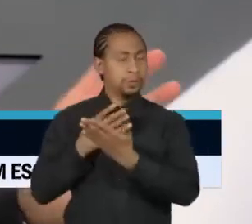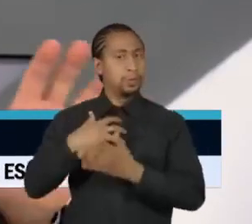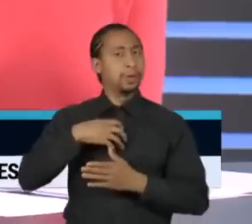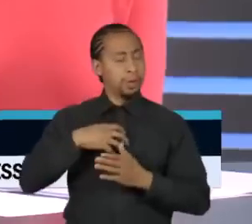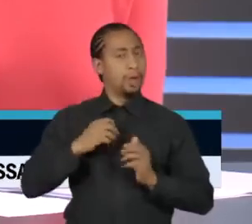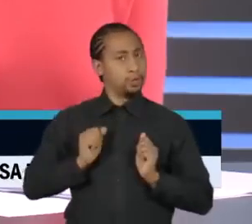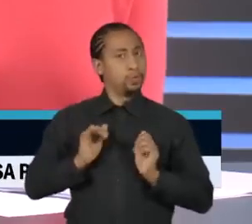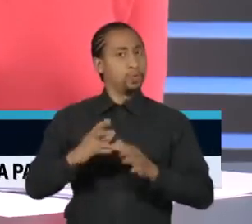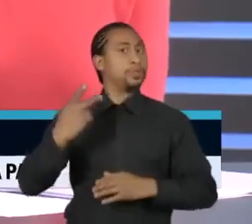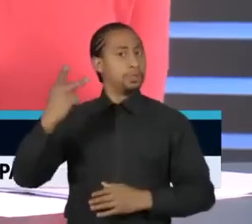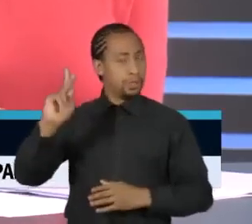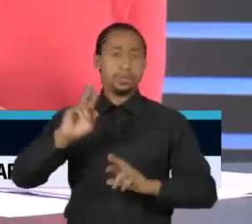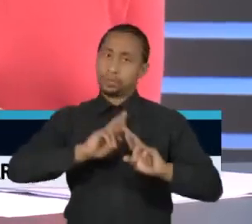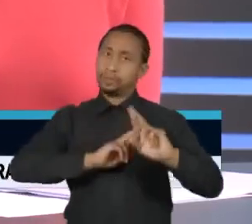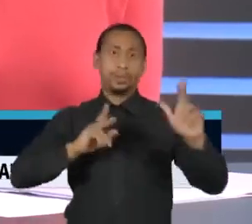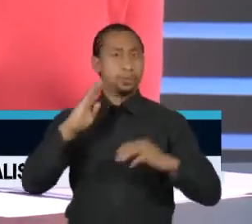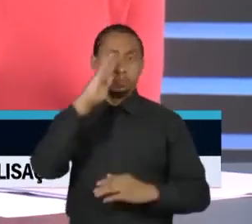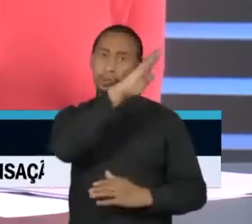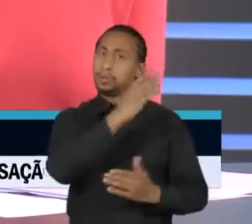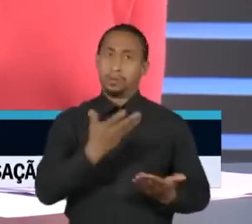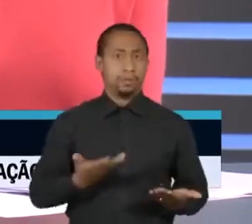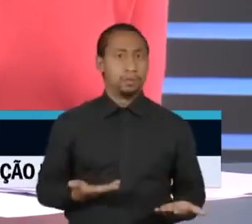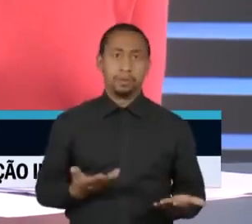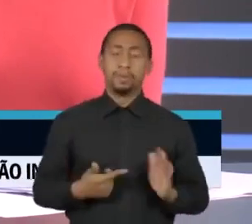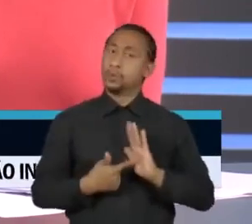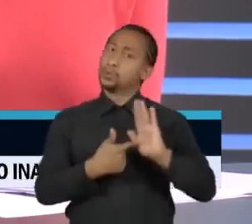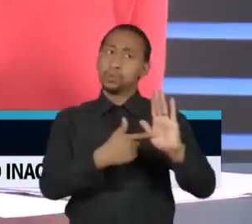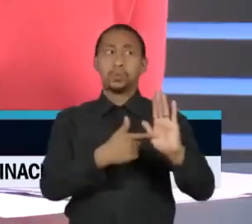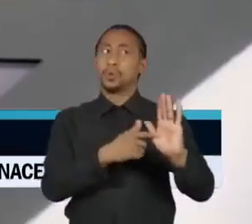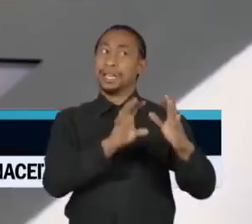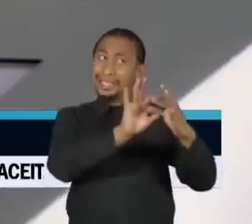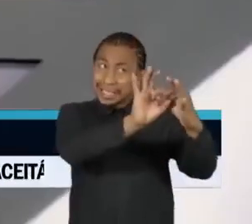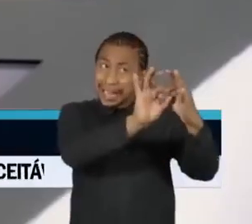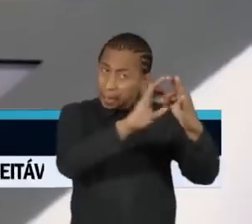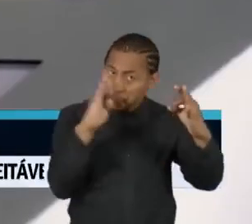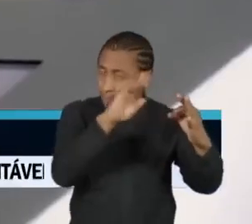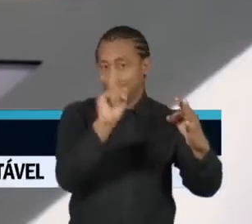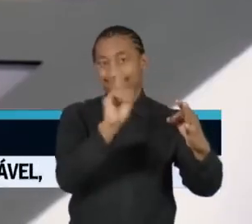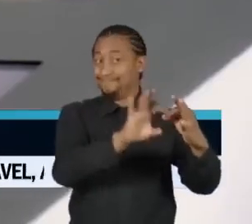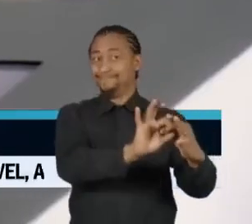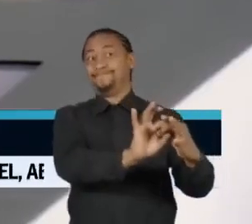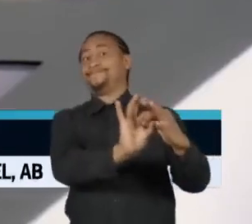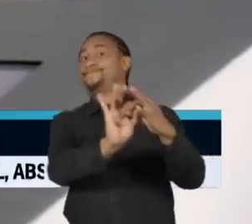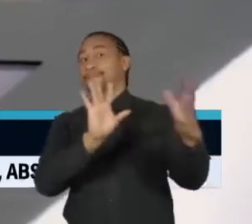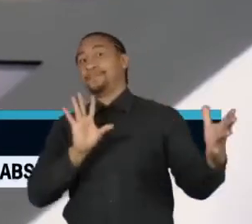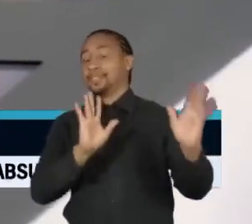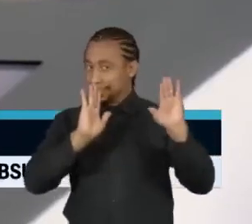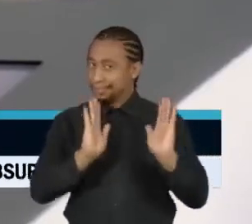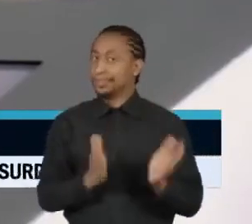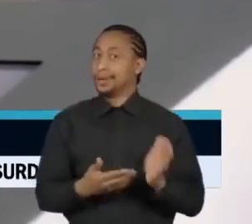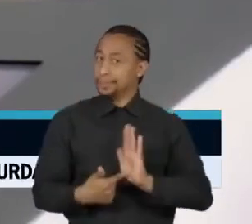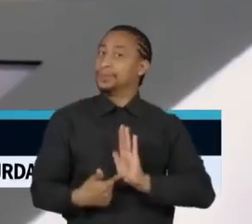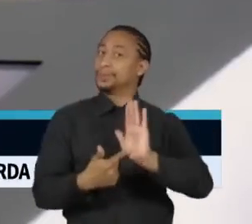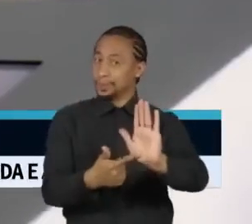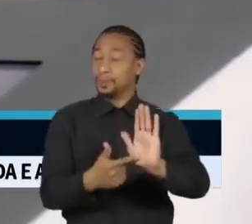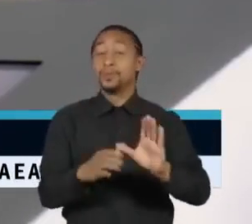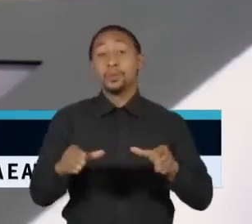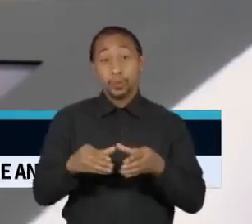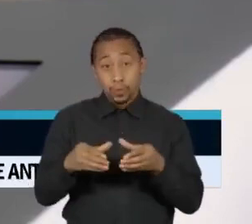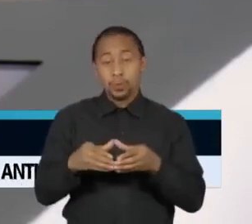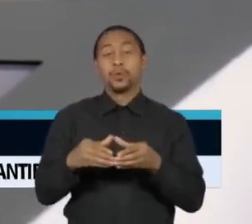ao eventualmente vínculo dele com bolsonaro a postura dele em relação agora tem Equipe técnica